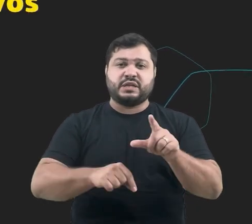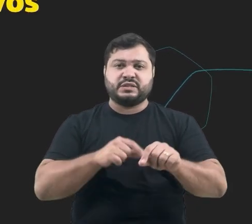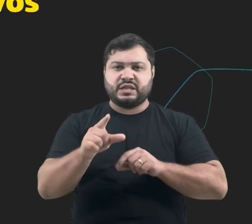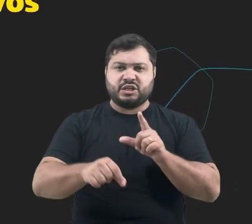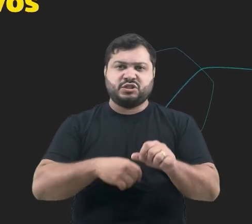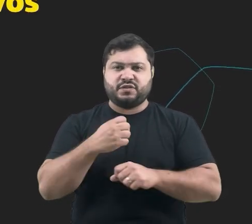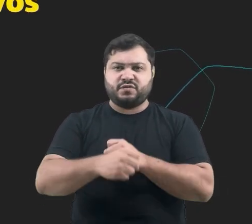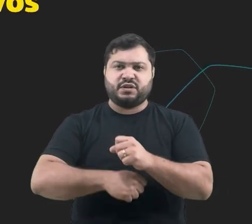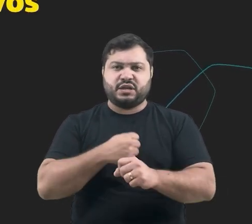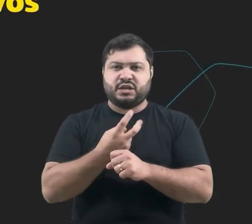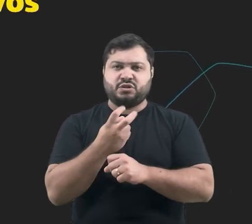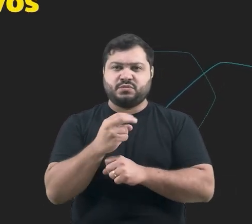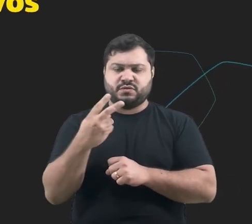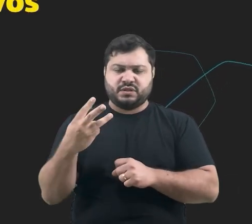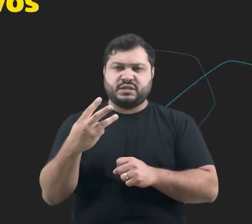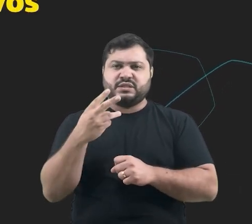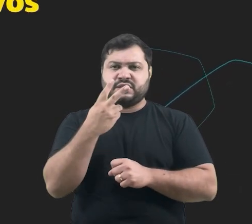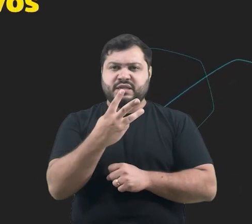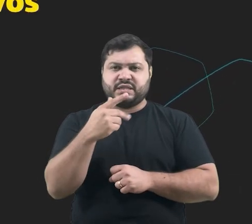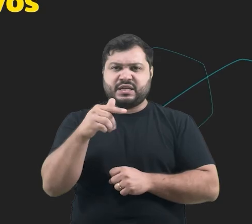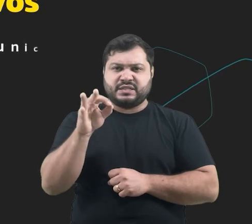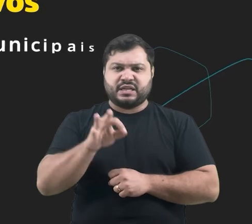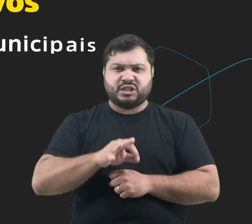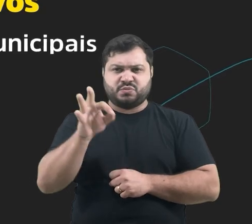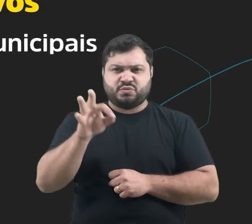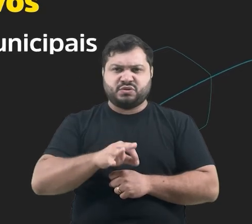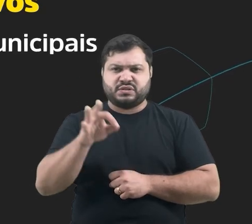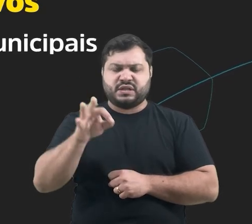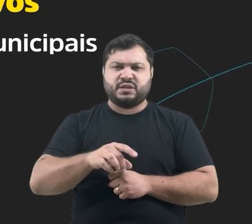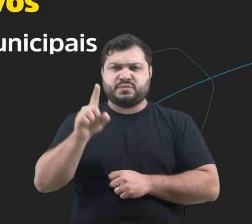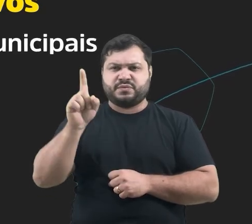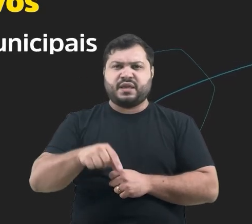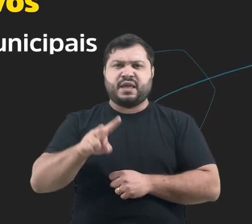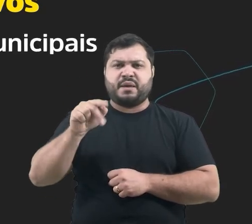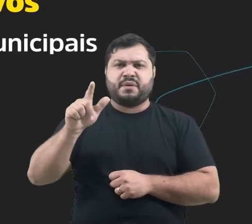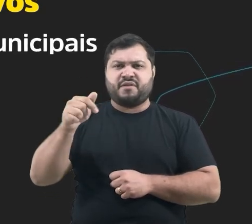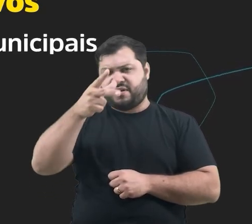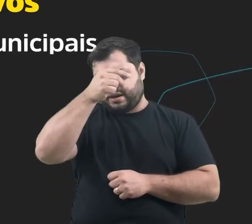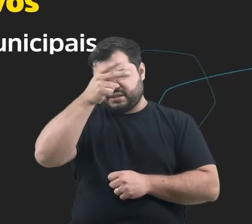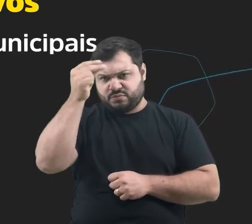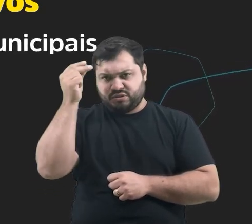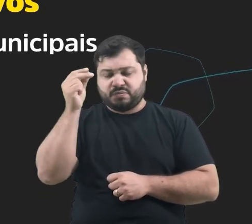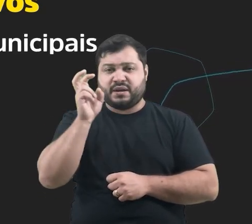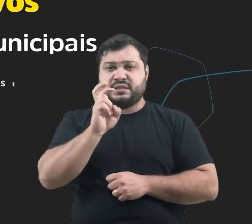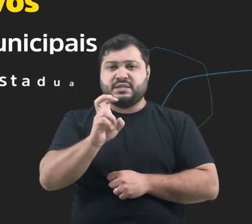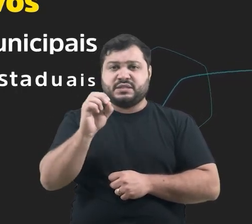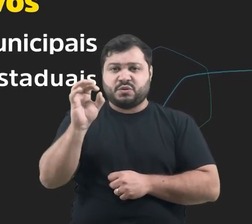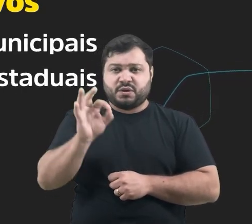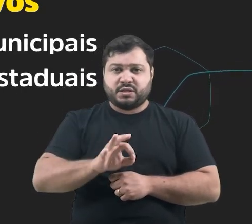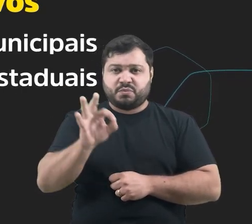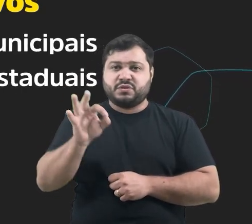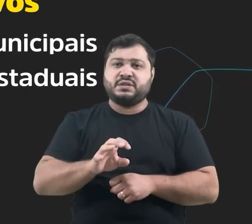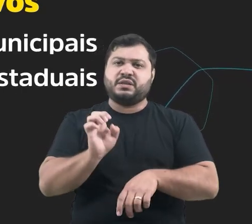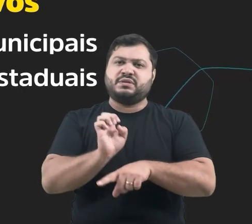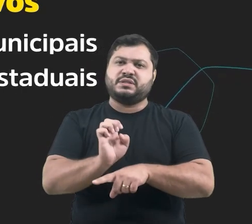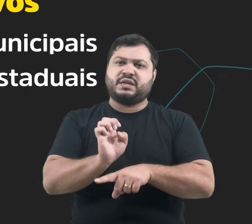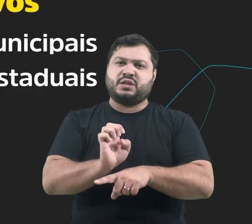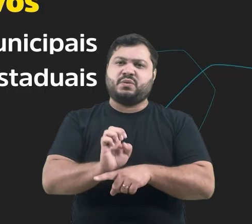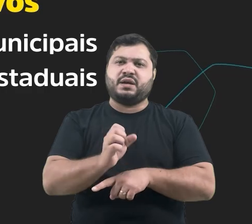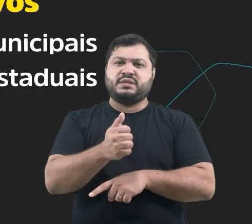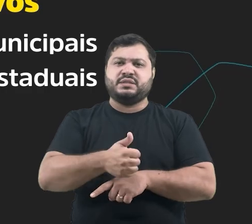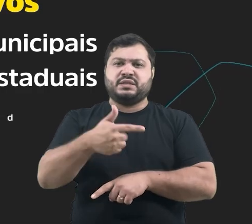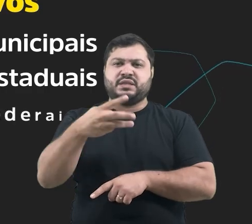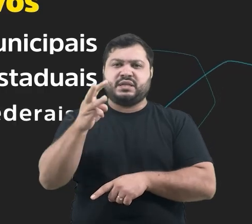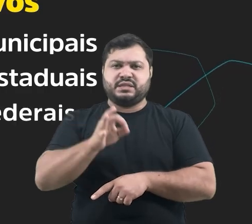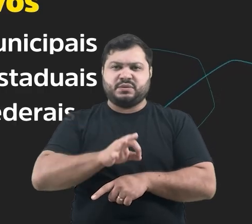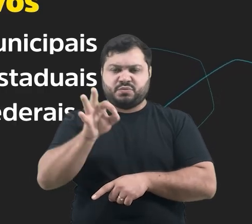dos processos seletivos em 2023, 37% foram para vagas municipais, 50%